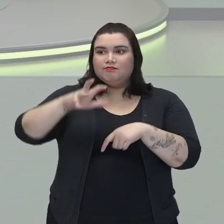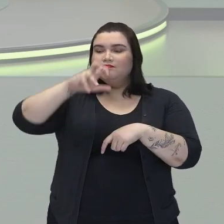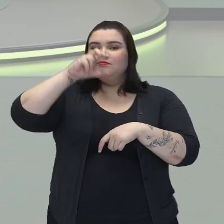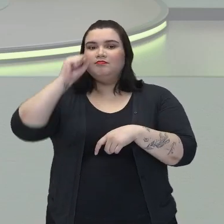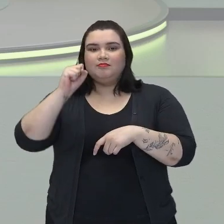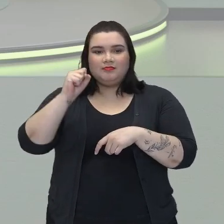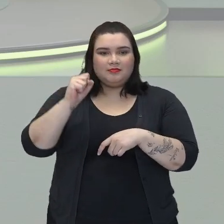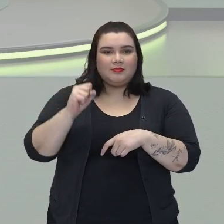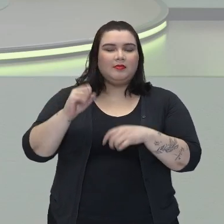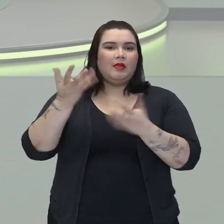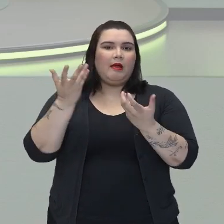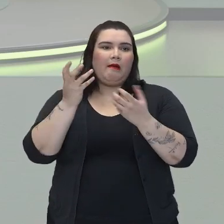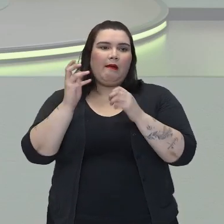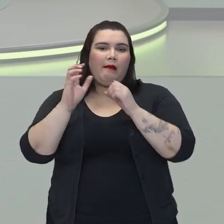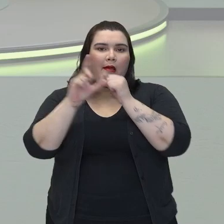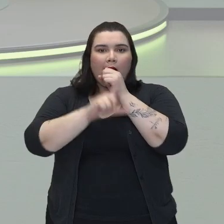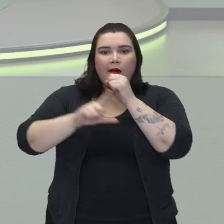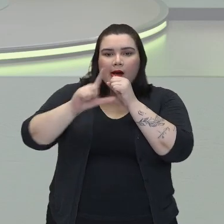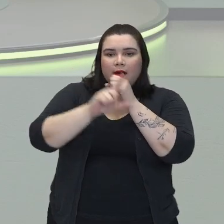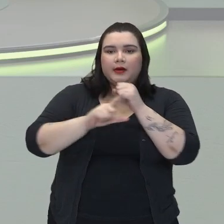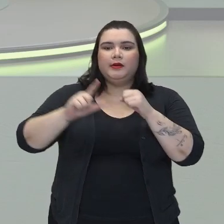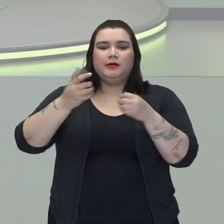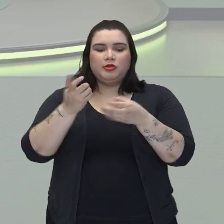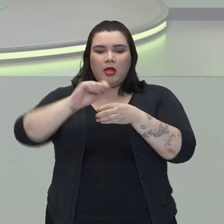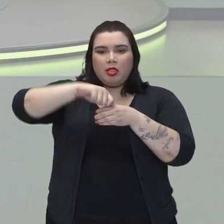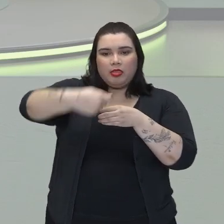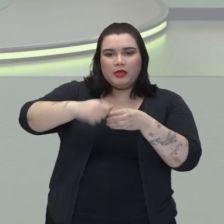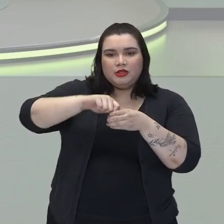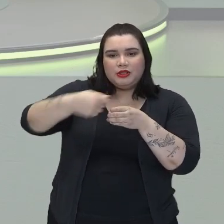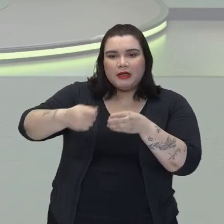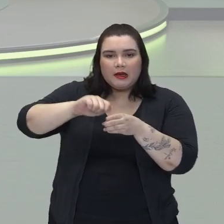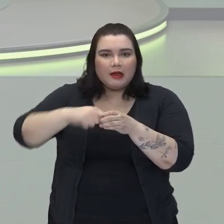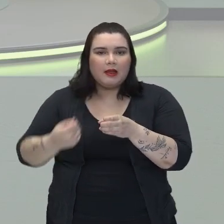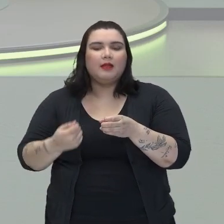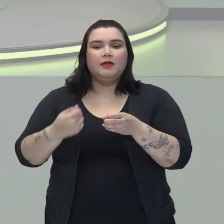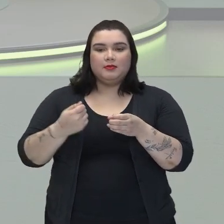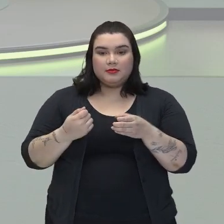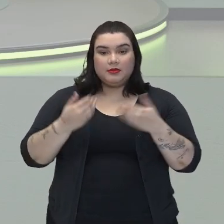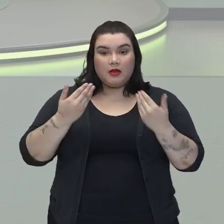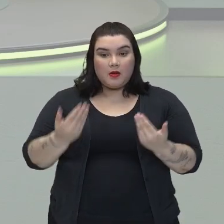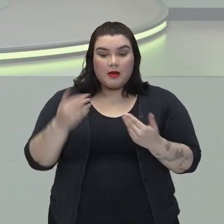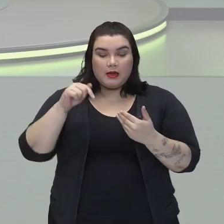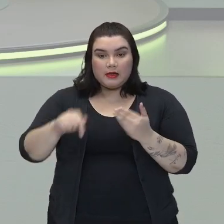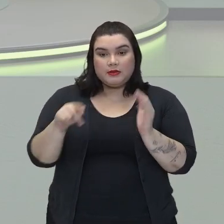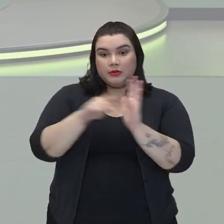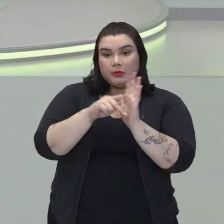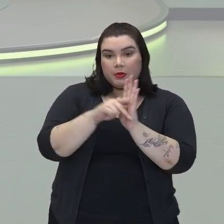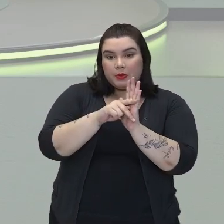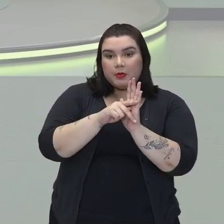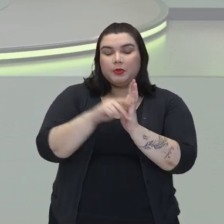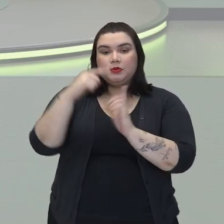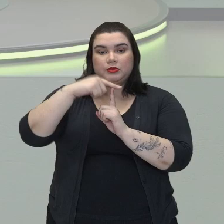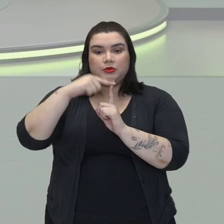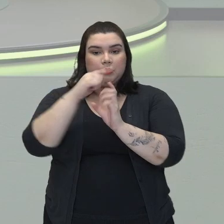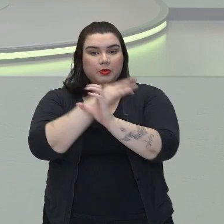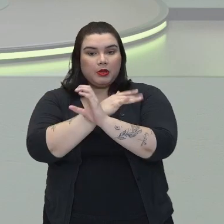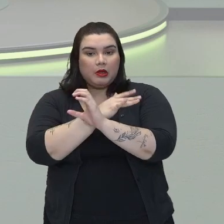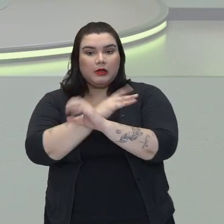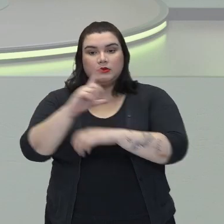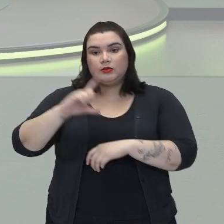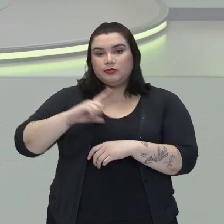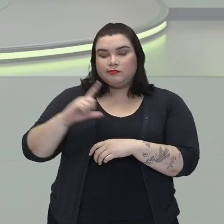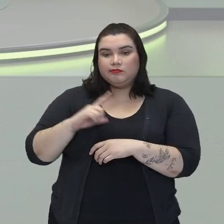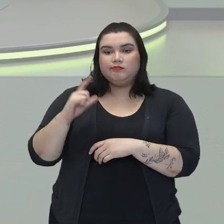limão, a laranja, a tangerina, por causa dessas características. Então, esses ácidos carboxílicos, eles desempenham papéis cruciais